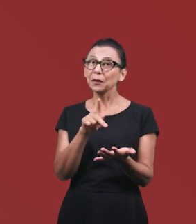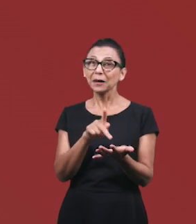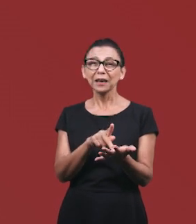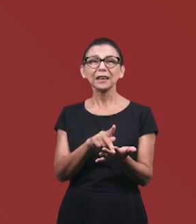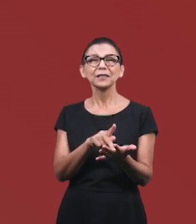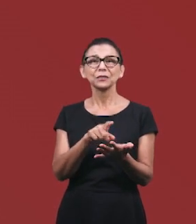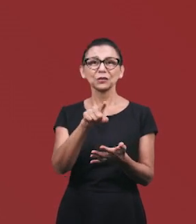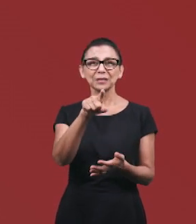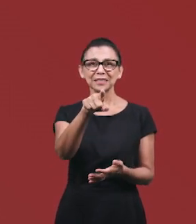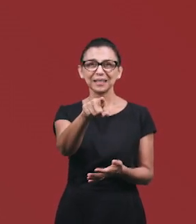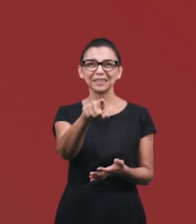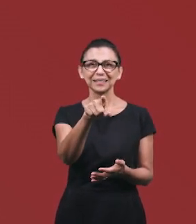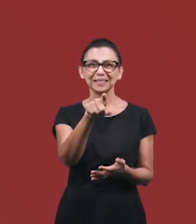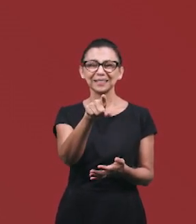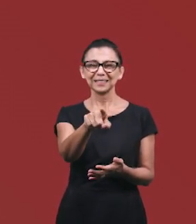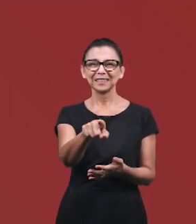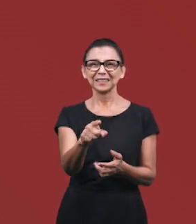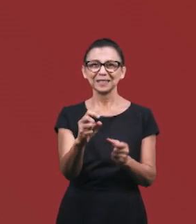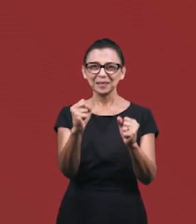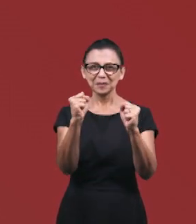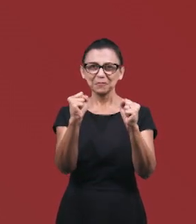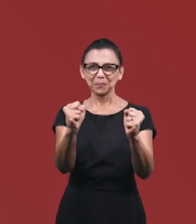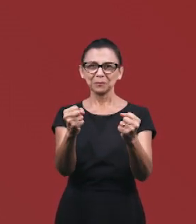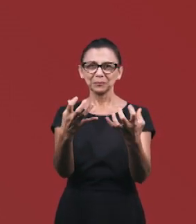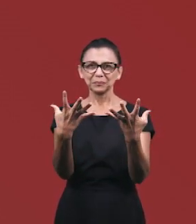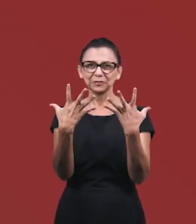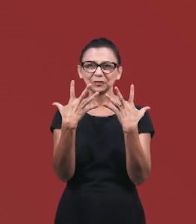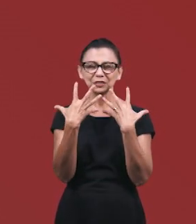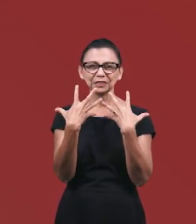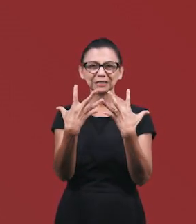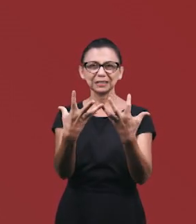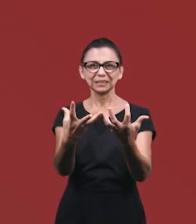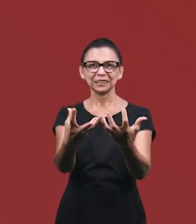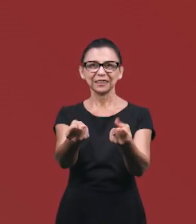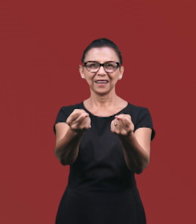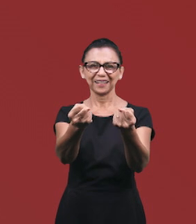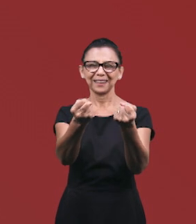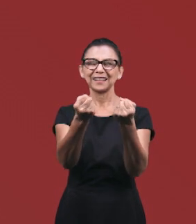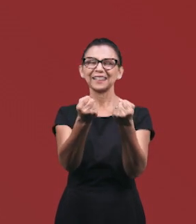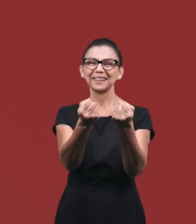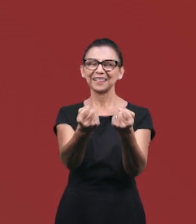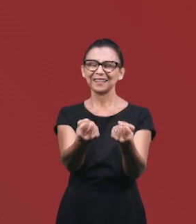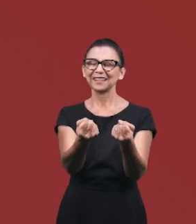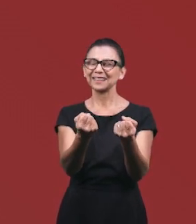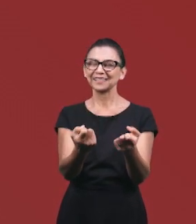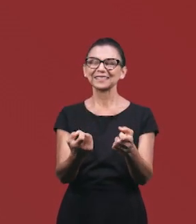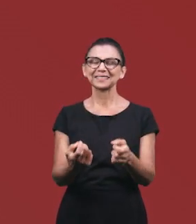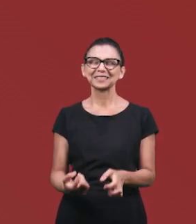verdadeiro que o homem pode ter.